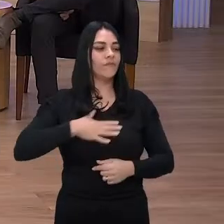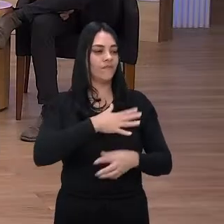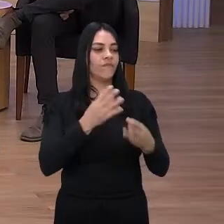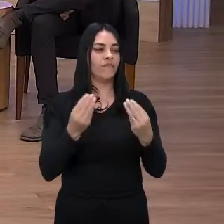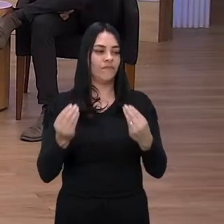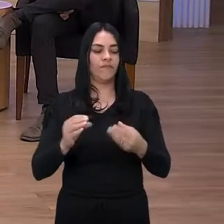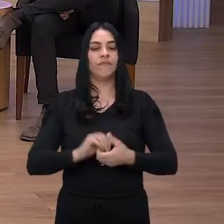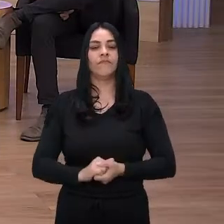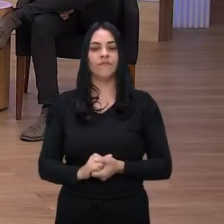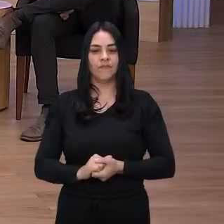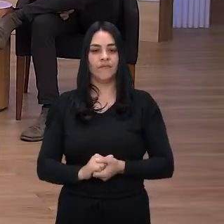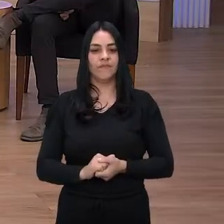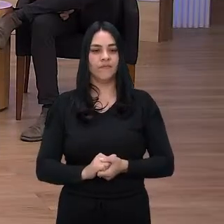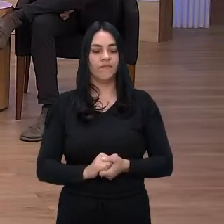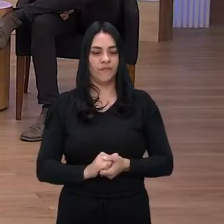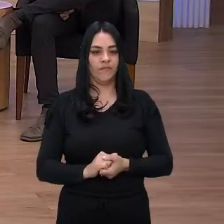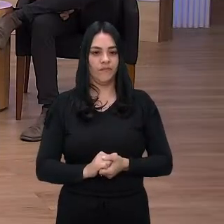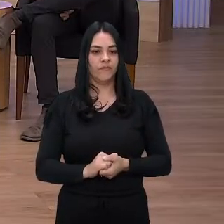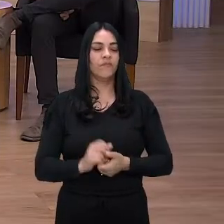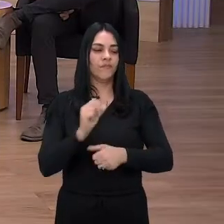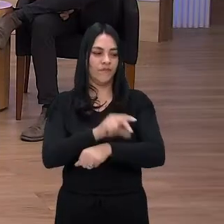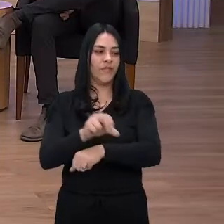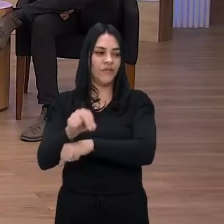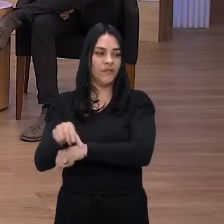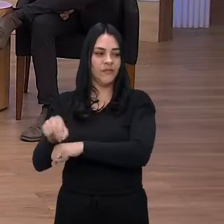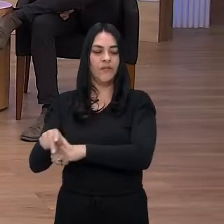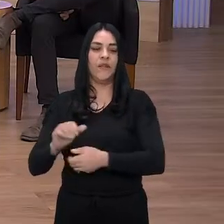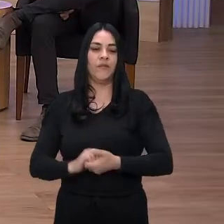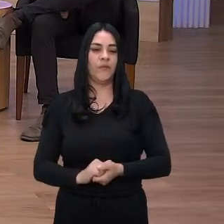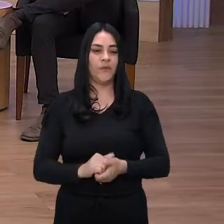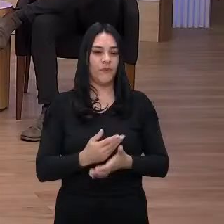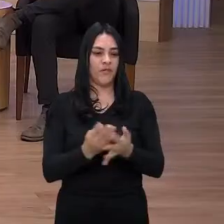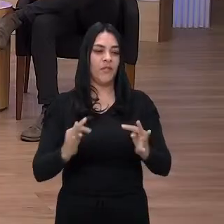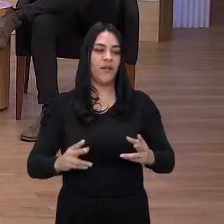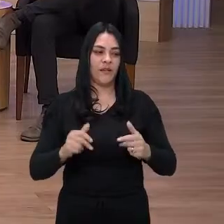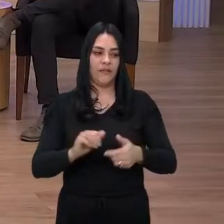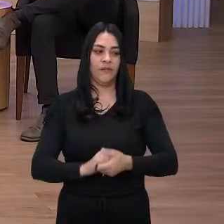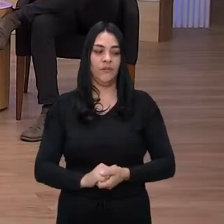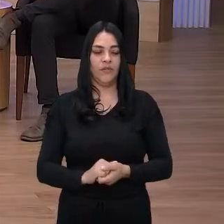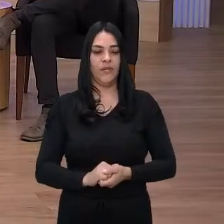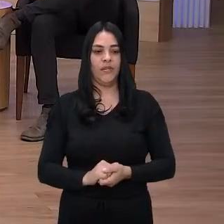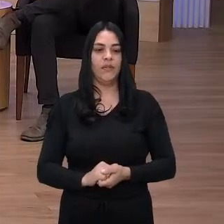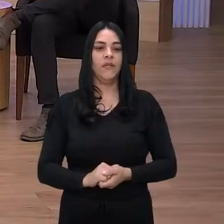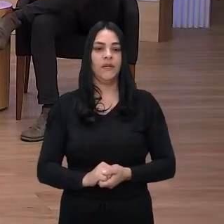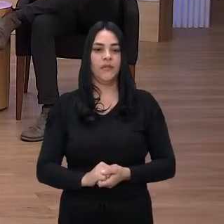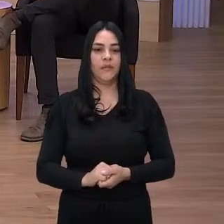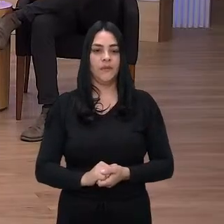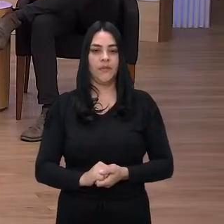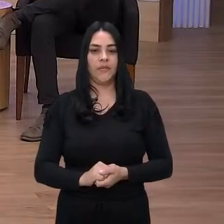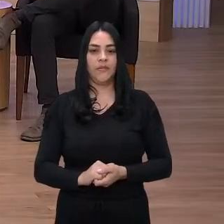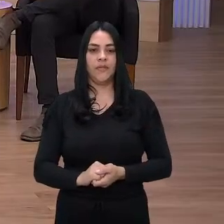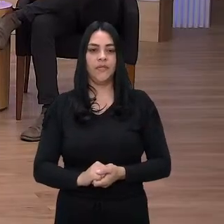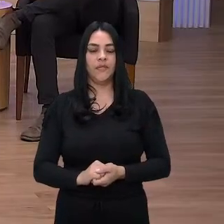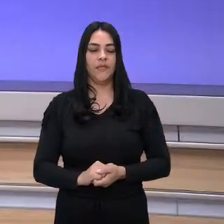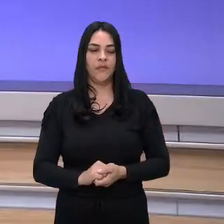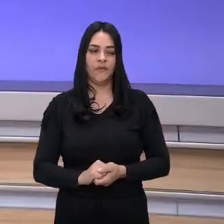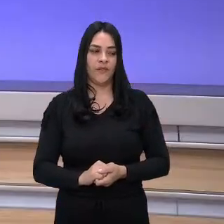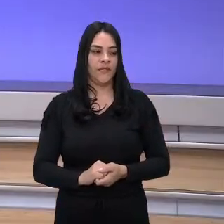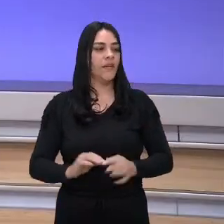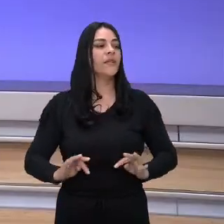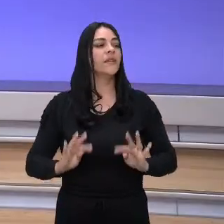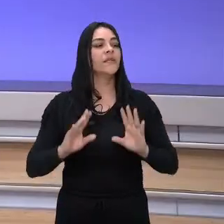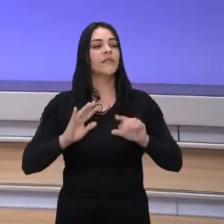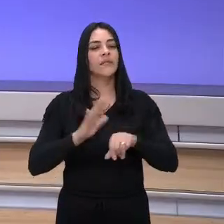o tema da compostagem do resíduo orgânico, exatamente por esse fato dele ser mais